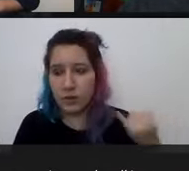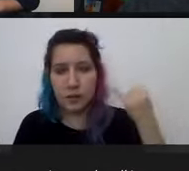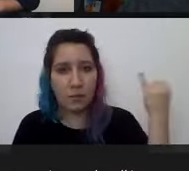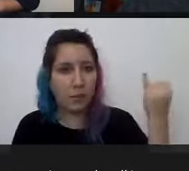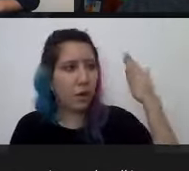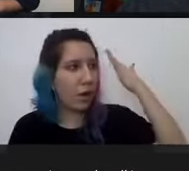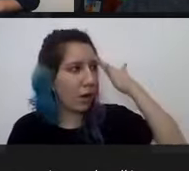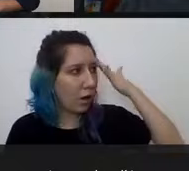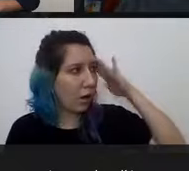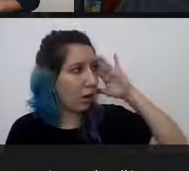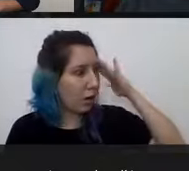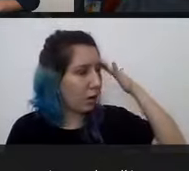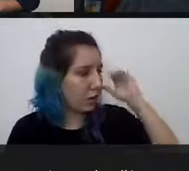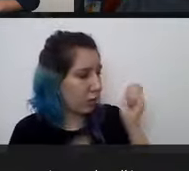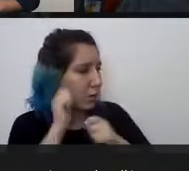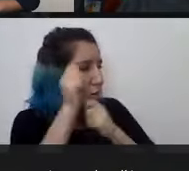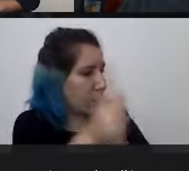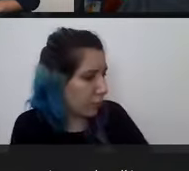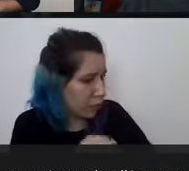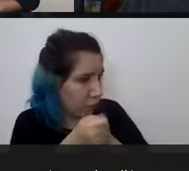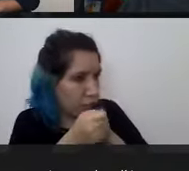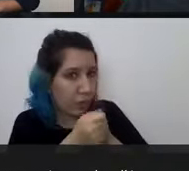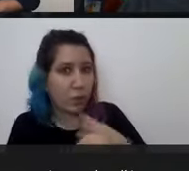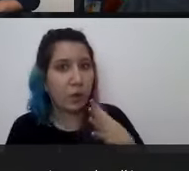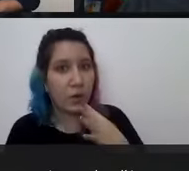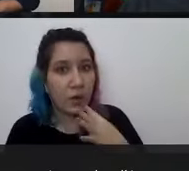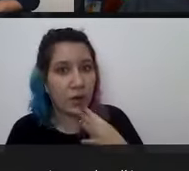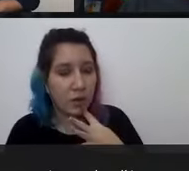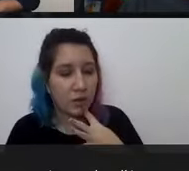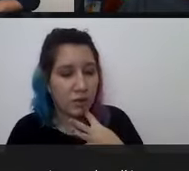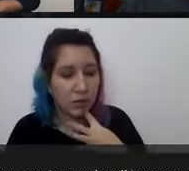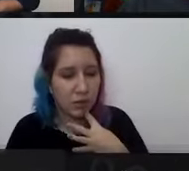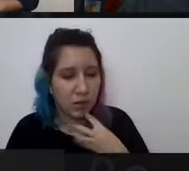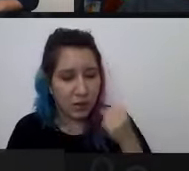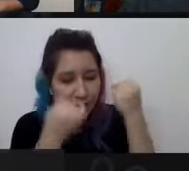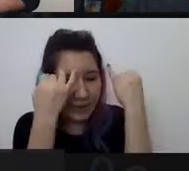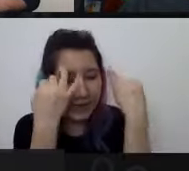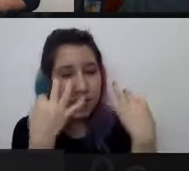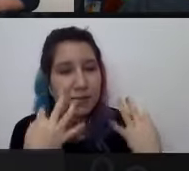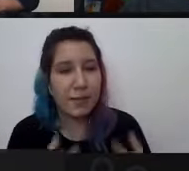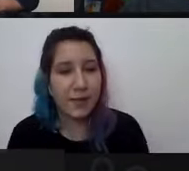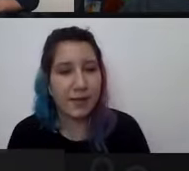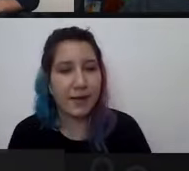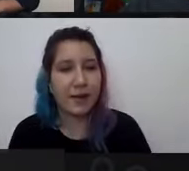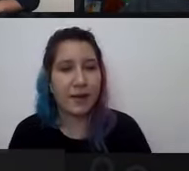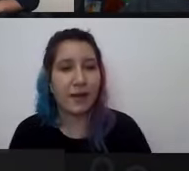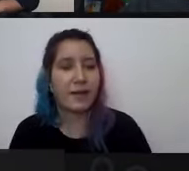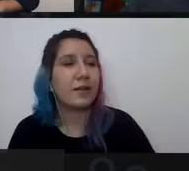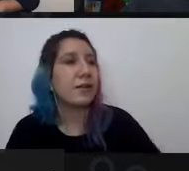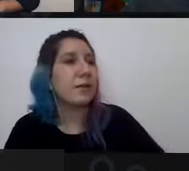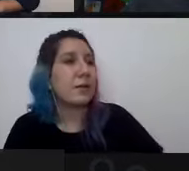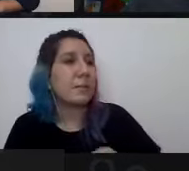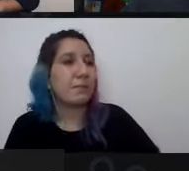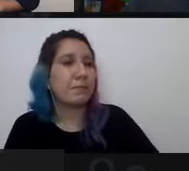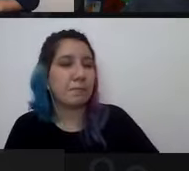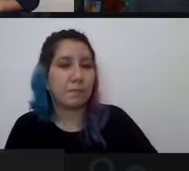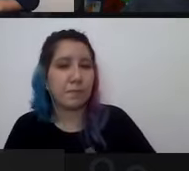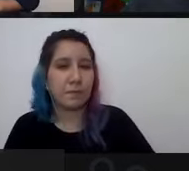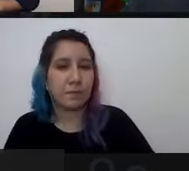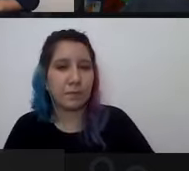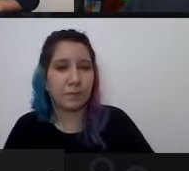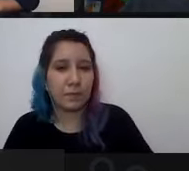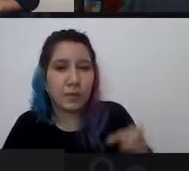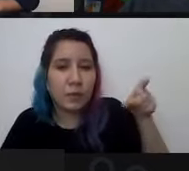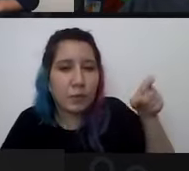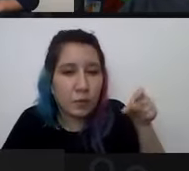entender. Eles são pescadores, conhecem muito bem o caranguejo, mas assim, de conseguir explicar, ele tem quelícer, uma garra